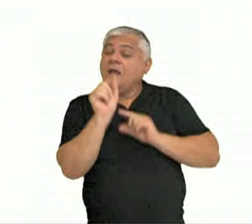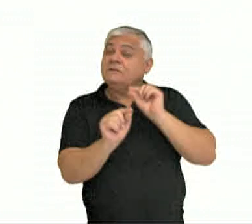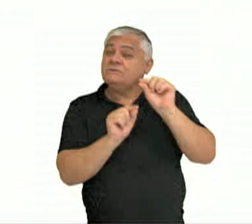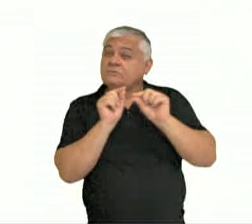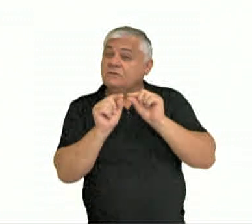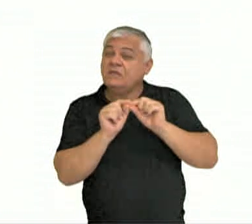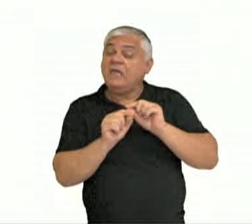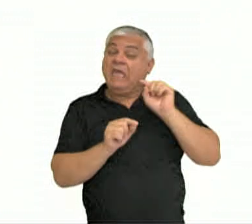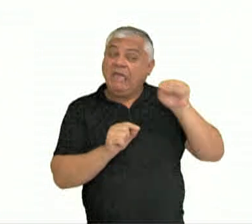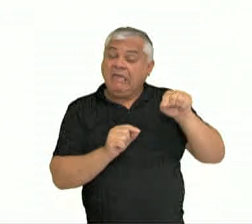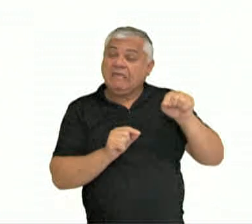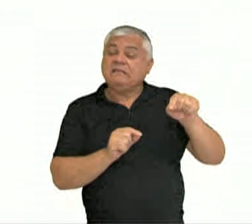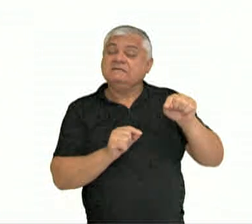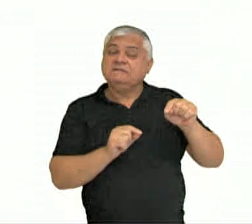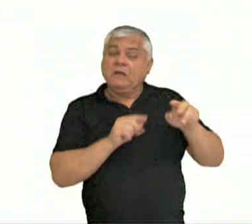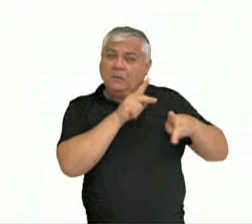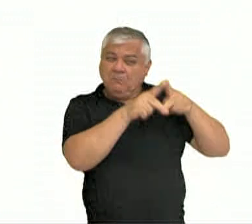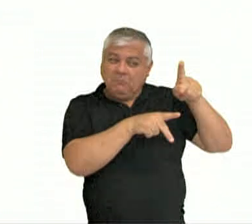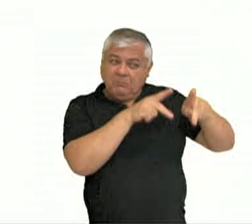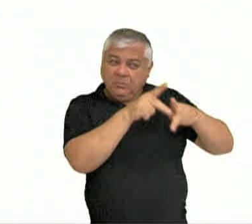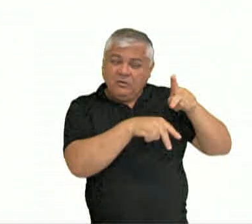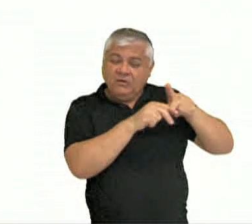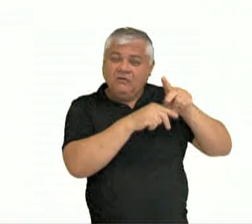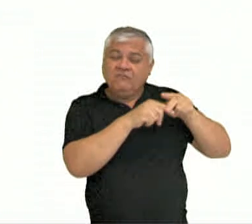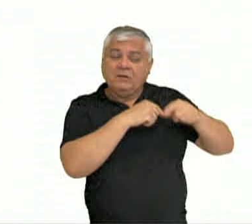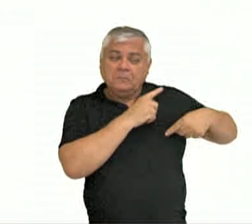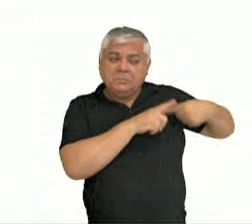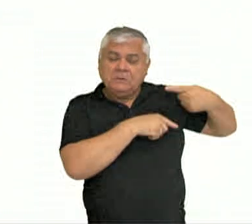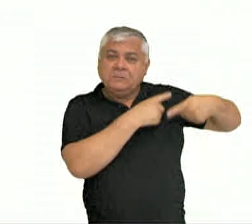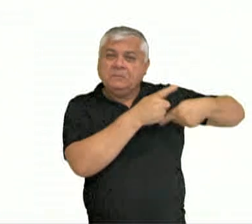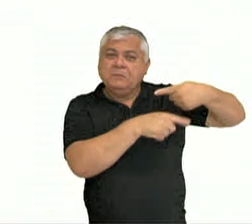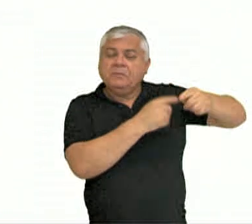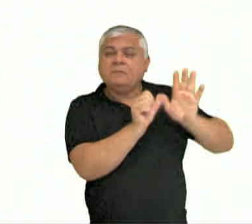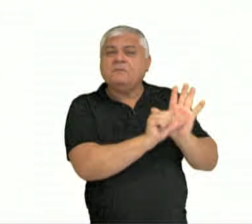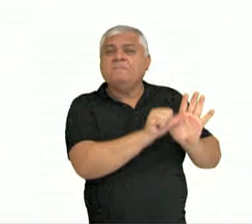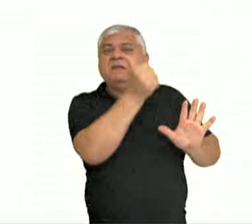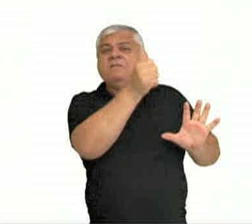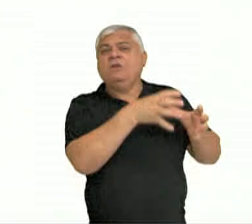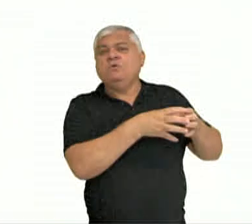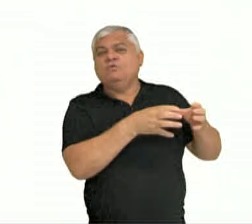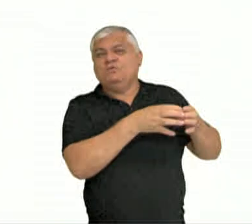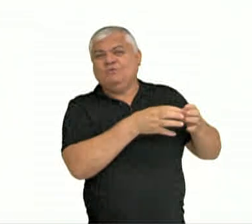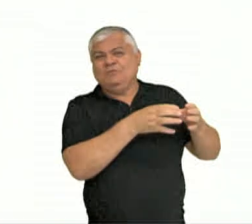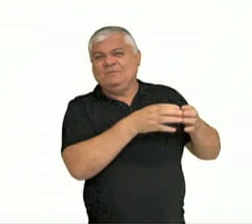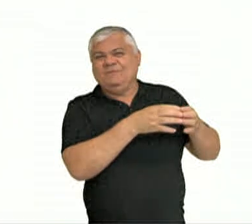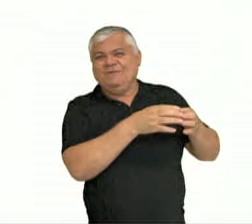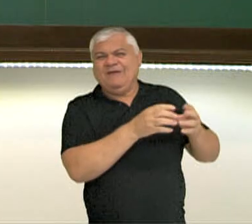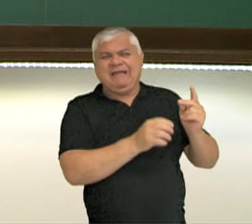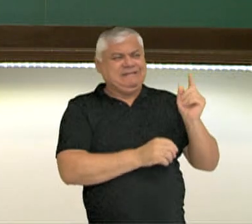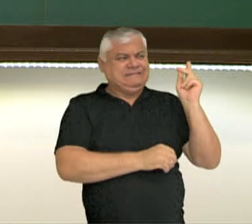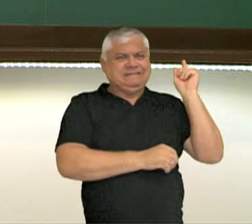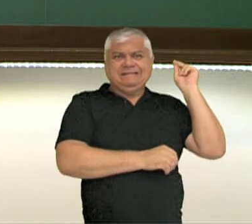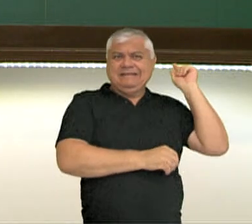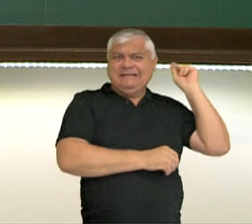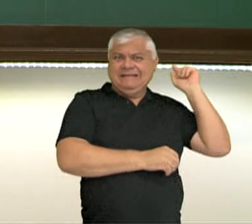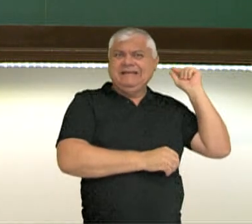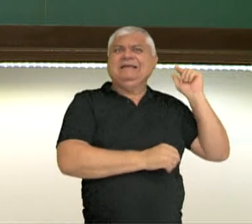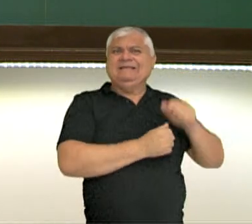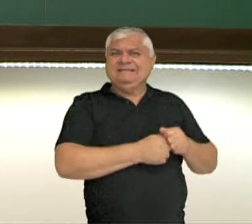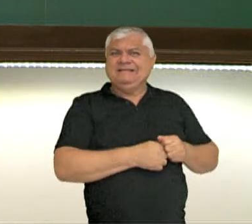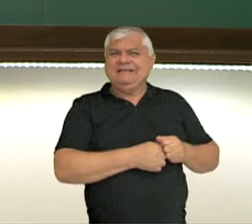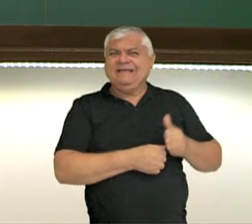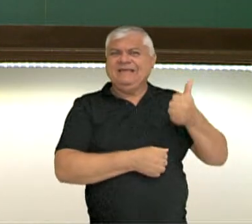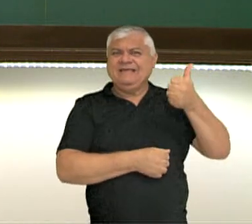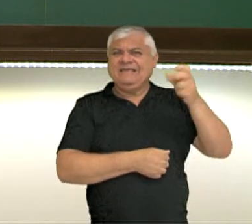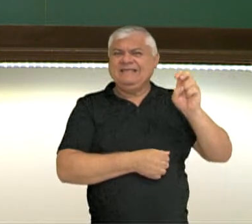esquimós são descendentes dos primeiros grupos humanos que passaram o Estreito de Bering há 15 mil anos